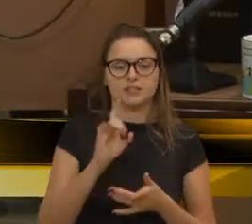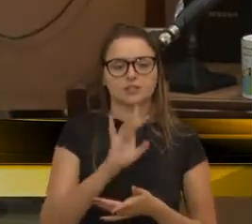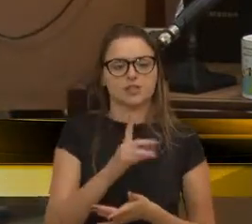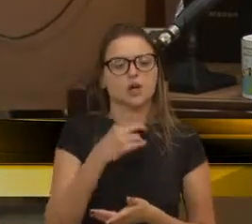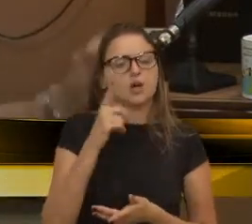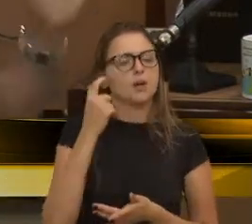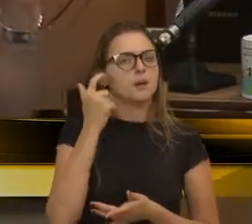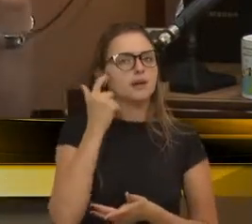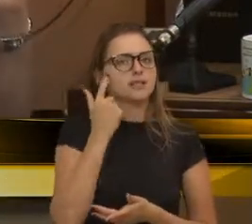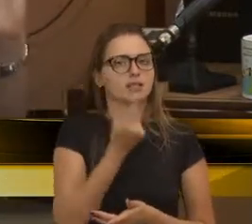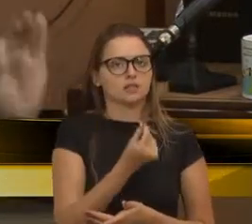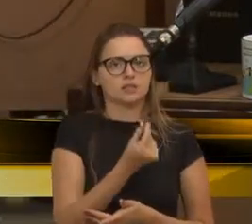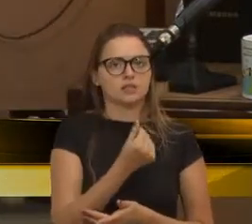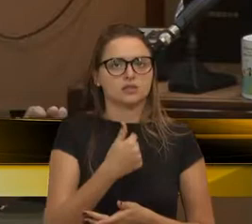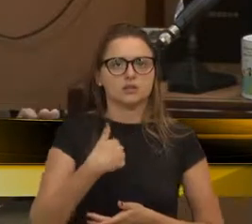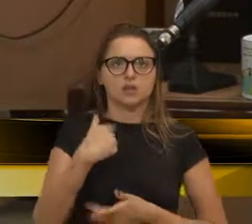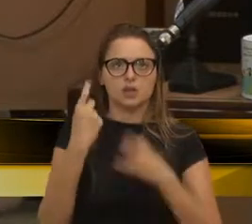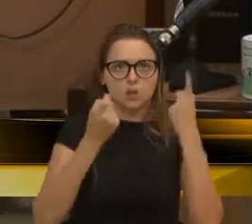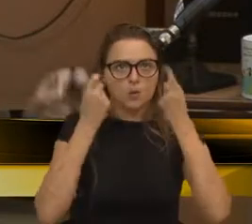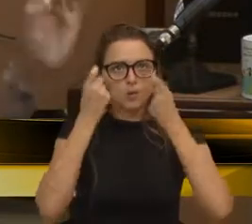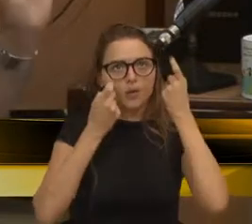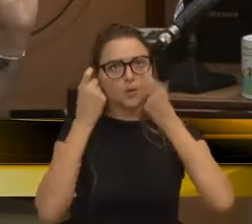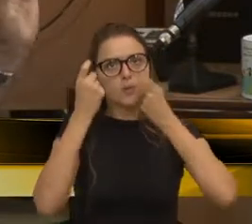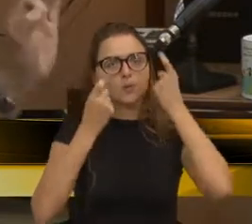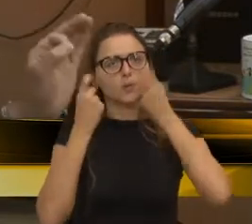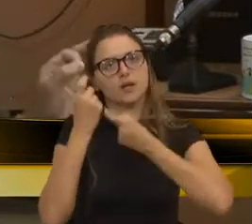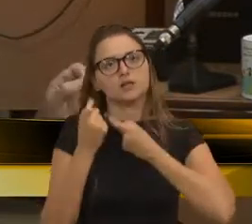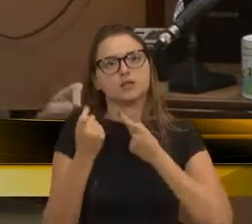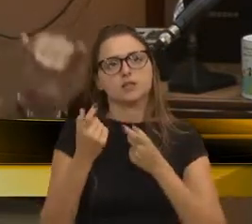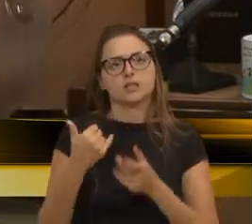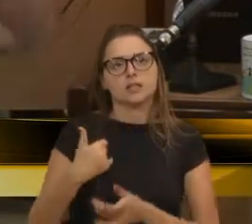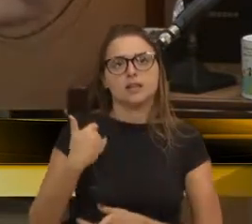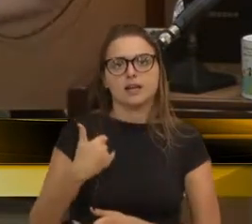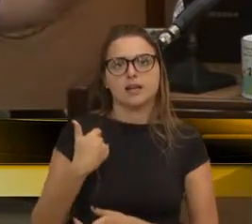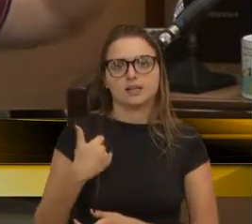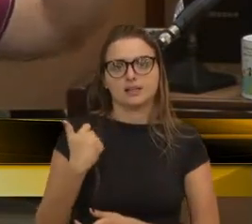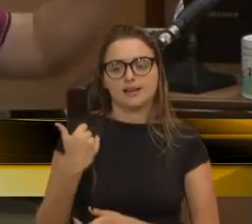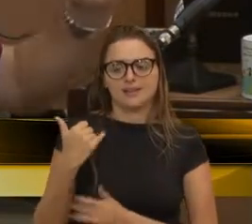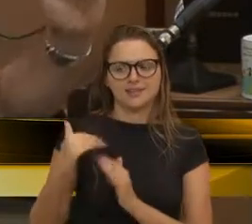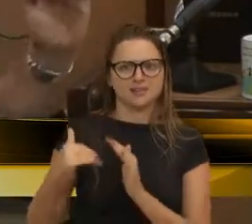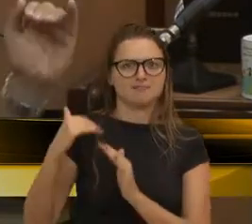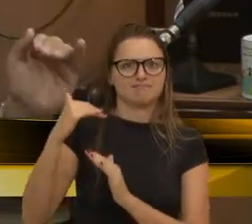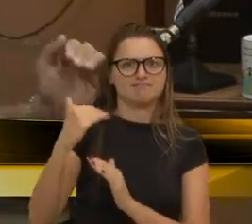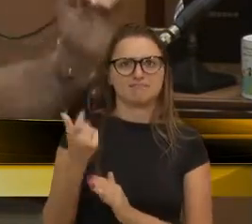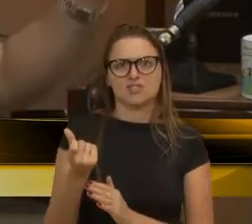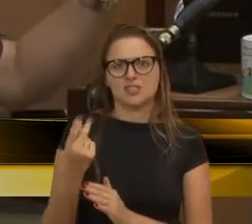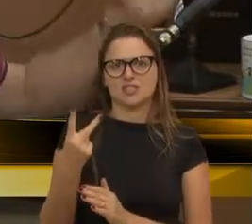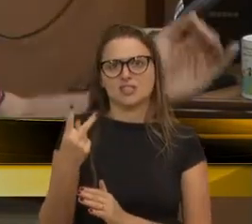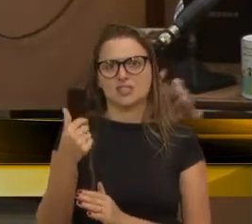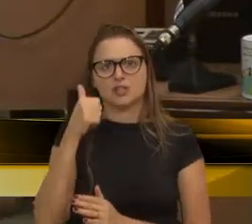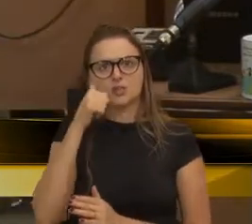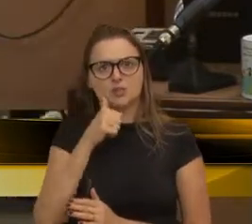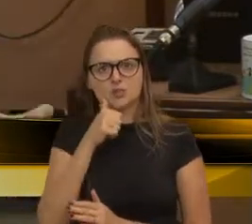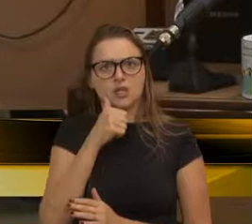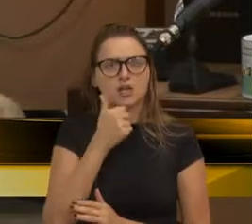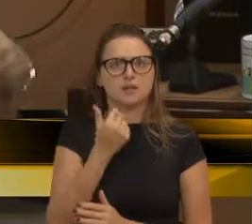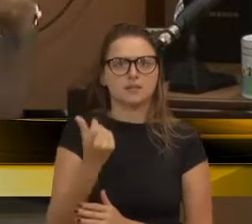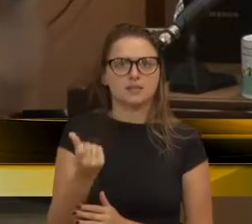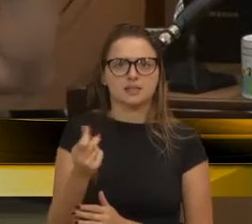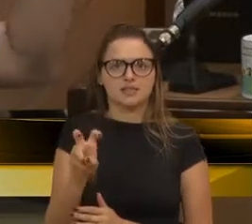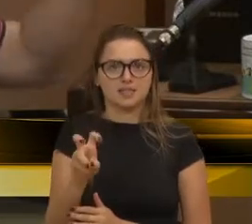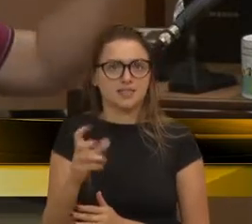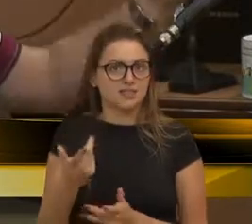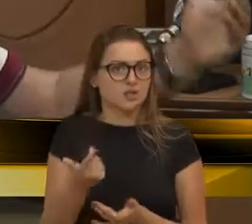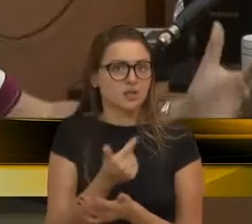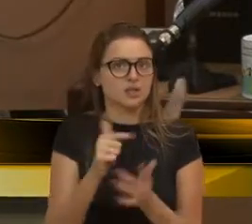mercado financeiro. Então, nos preocupa muito, né, essa idade mínima elevada de 62 anos para 65 anos, sem